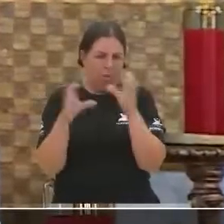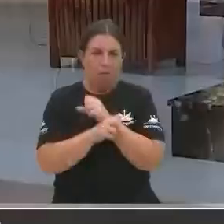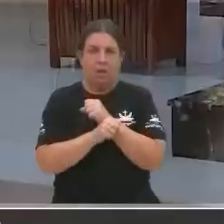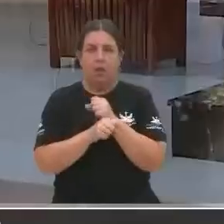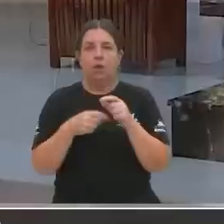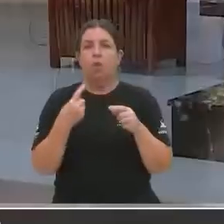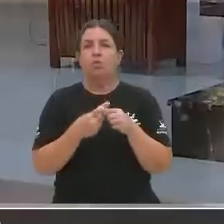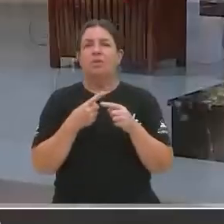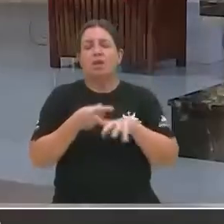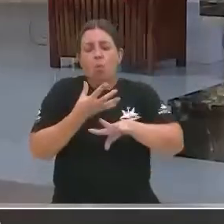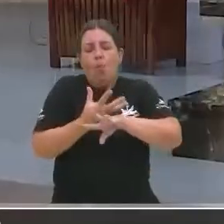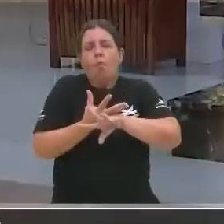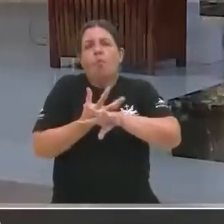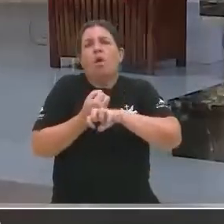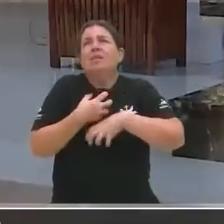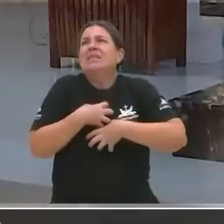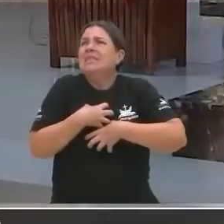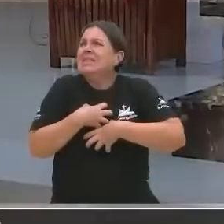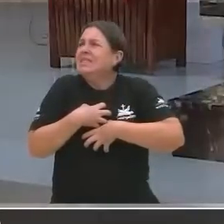tanto vazio